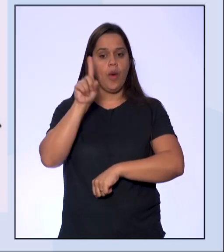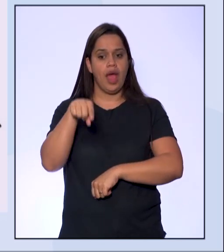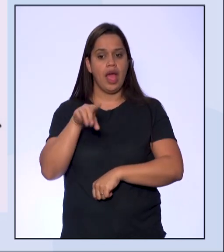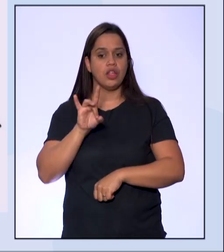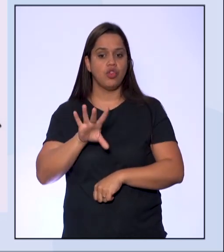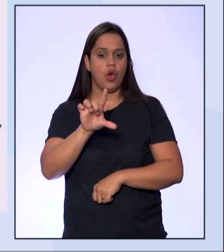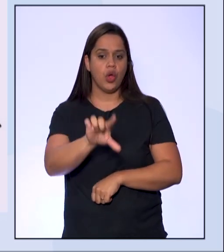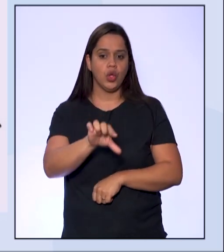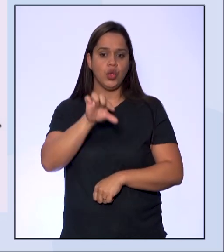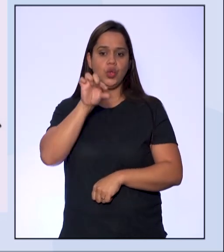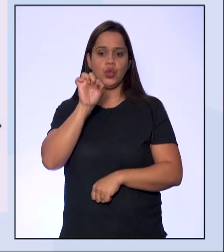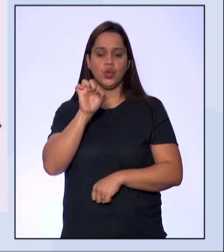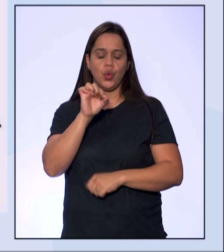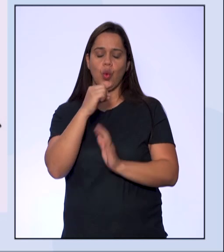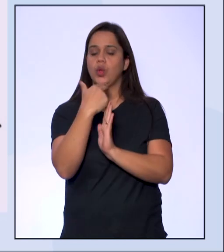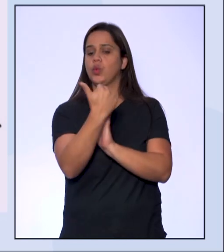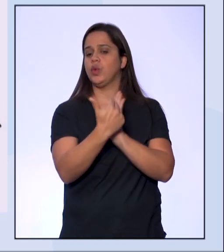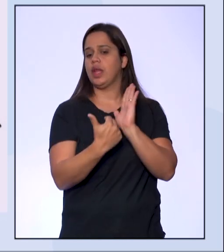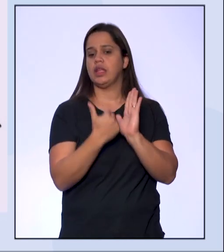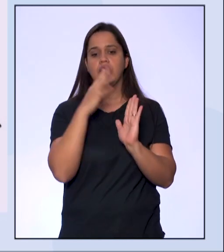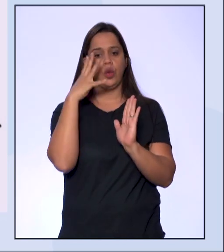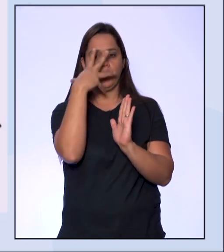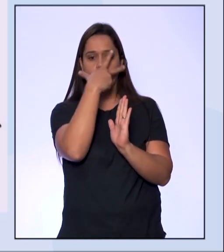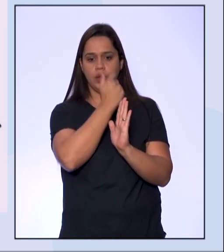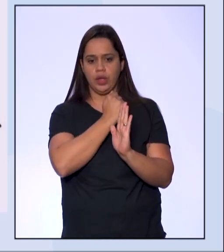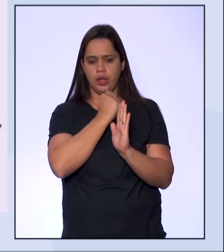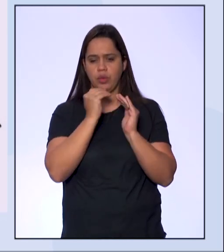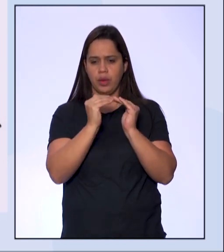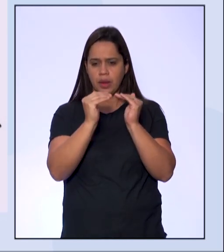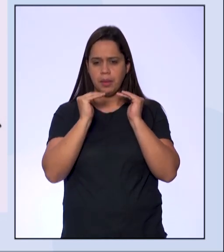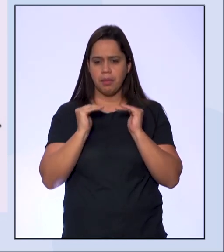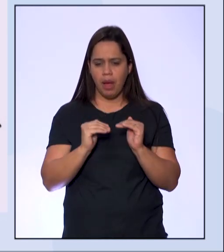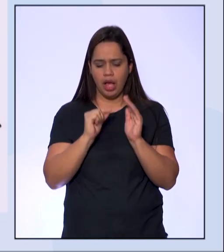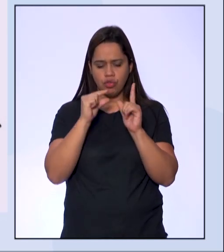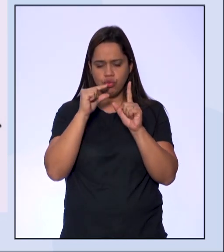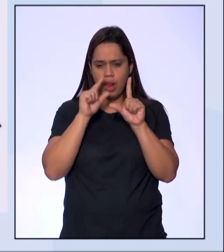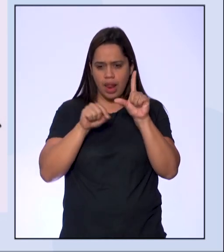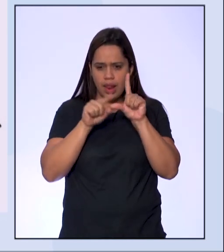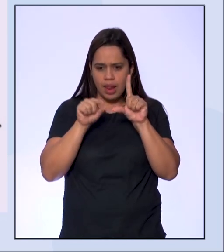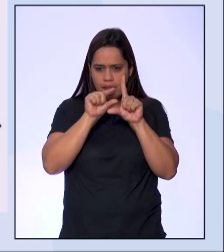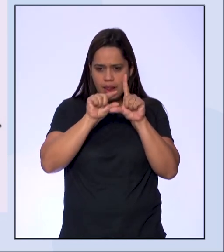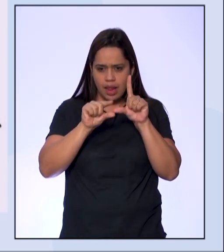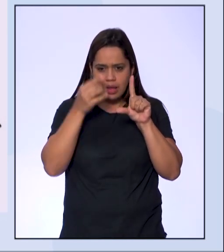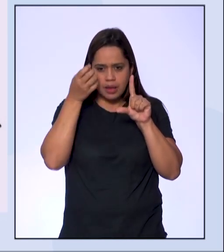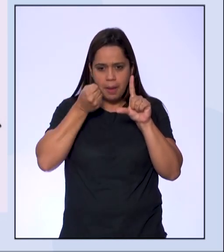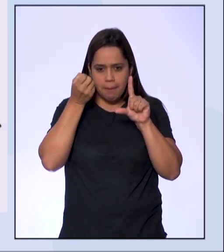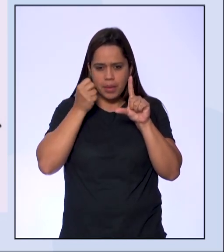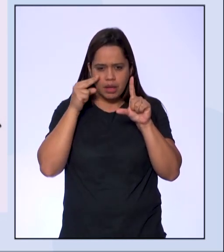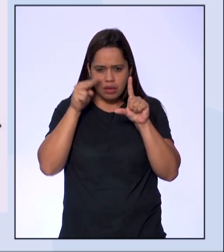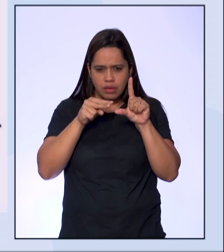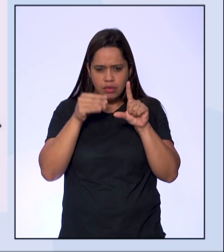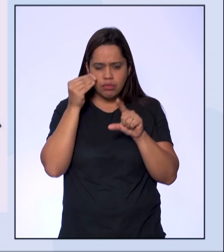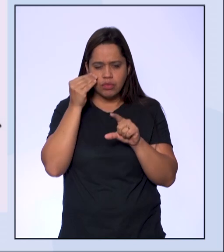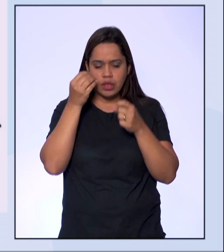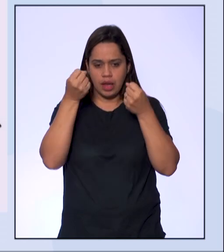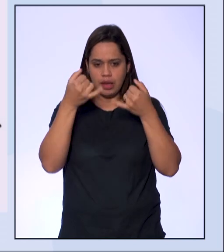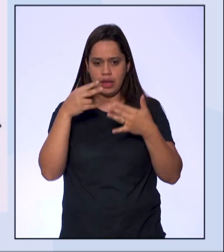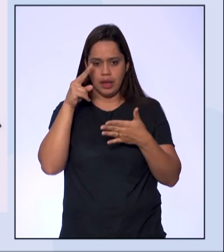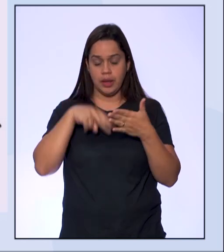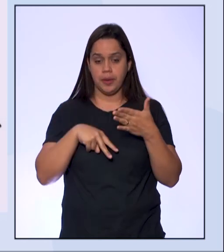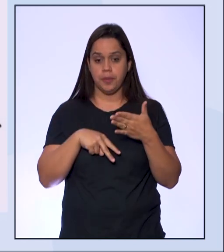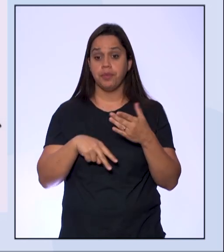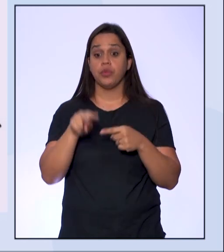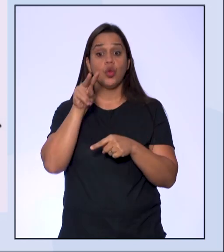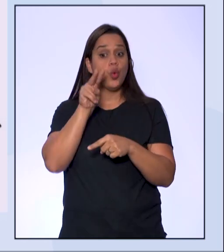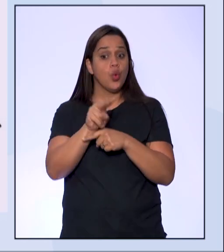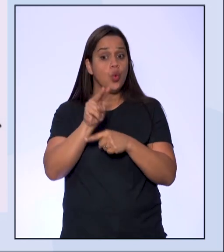escolha de um belo desenho. Embaixo, as letrinhas estão em branco assim, mas vou tentar ler. Está dizendo assim: